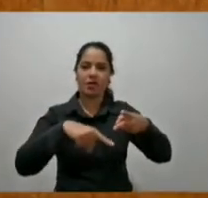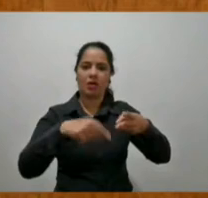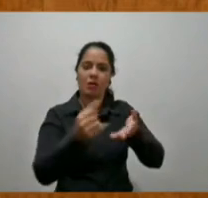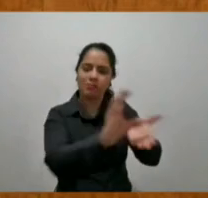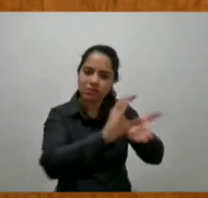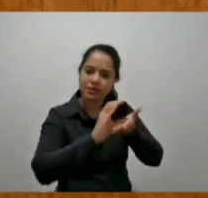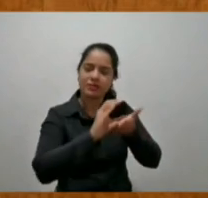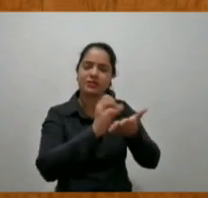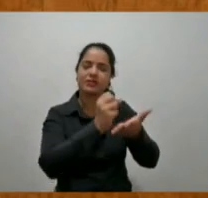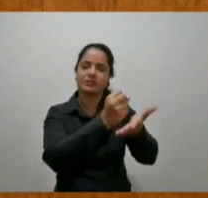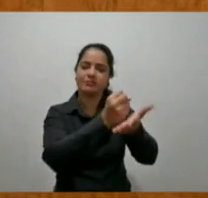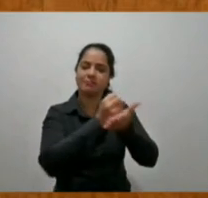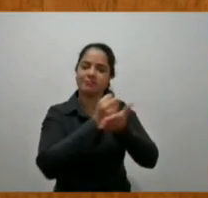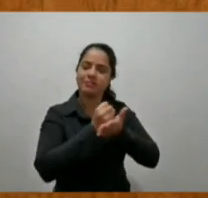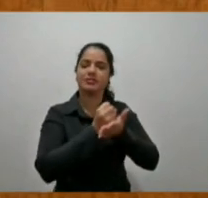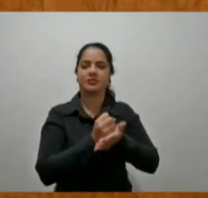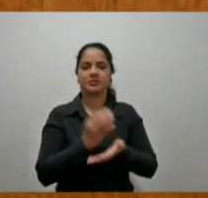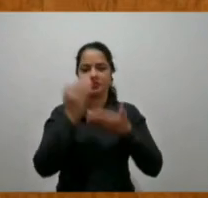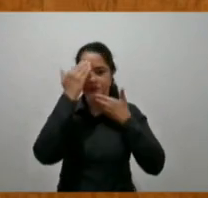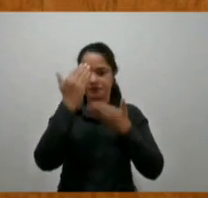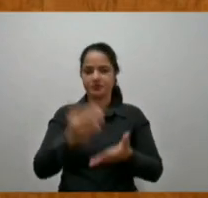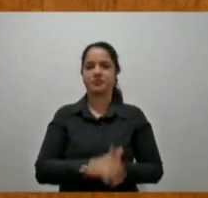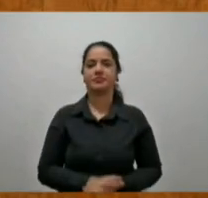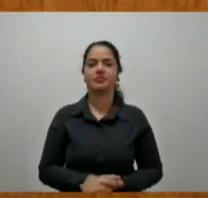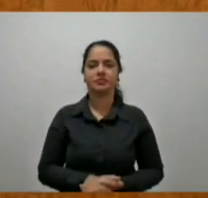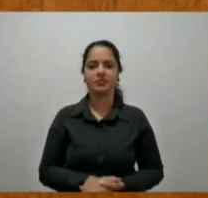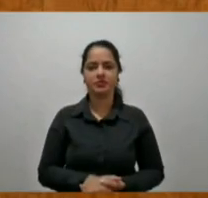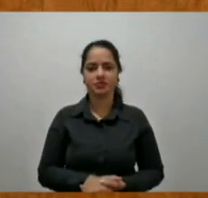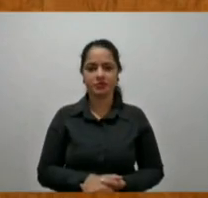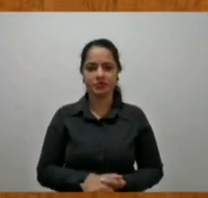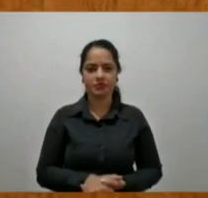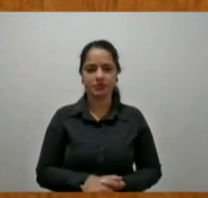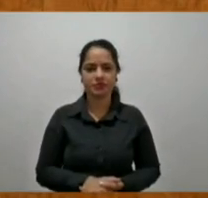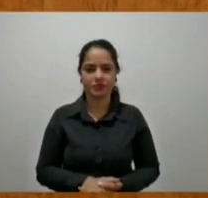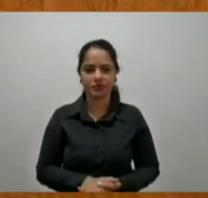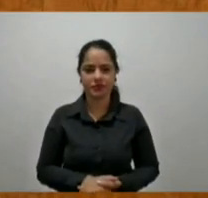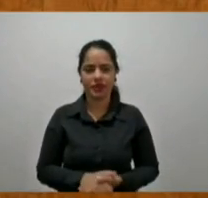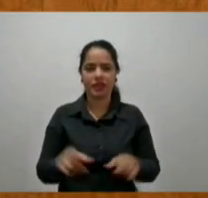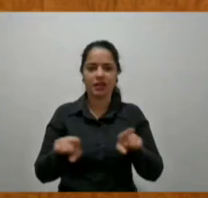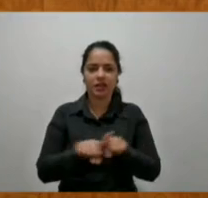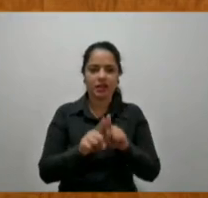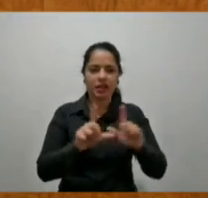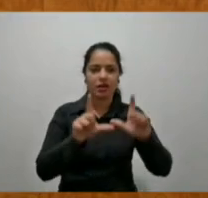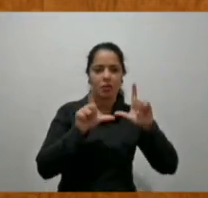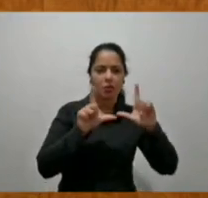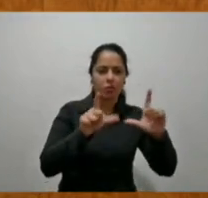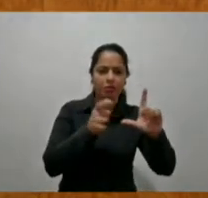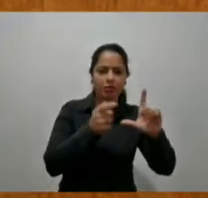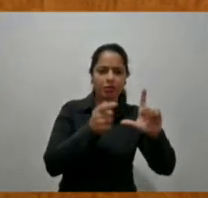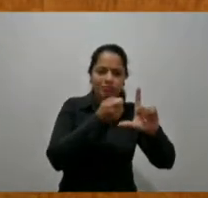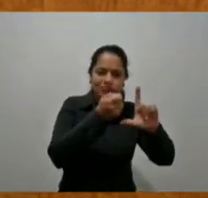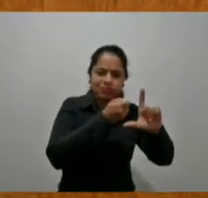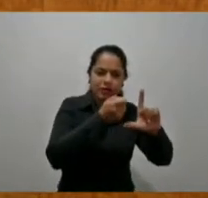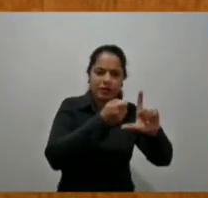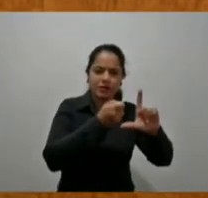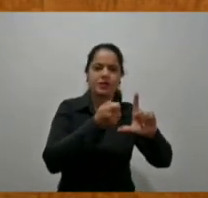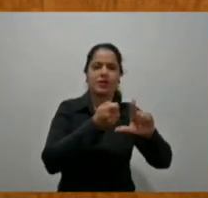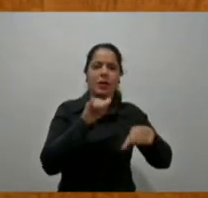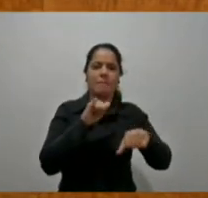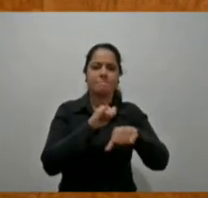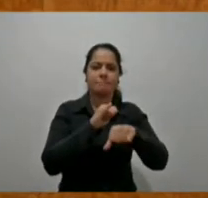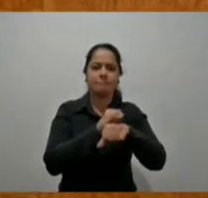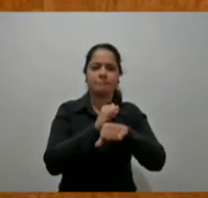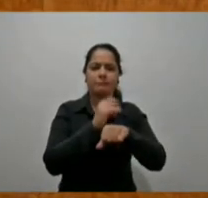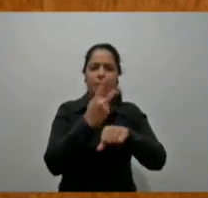canto inferior aqui da tela você tem o QR Code da Acácia. É só abrir o seu PicPay lá em QR Code dentro do aplicativo do PicPay que você